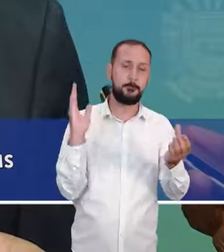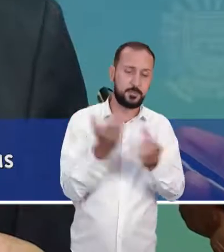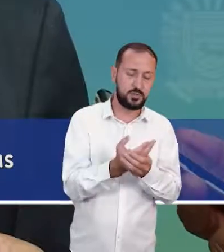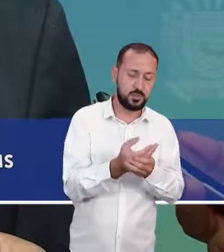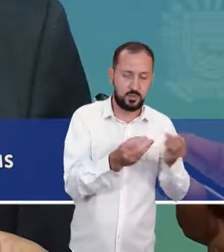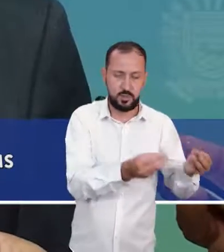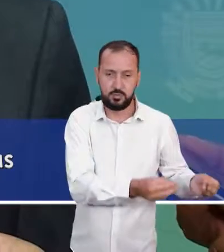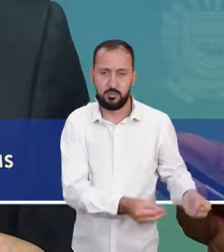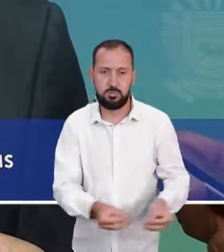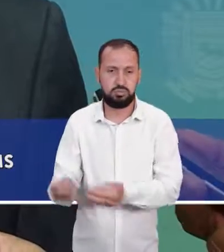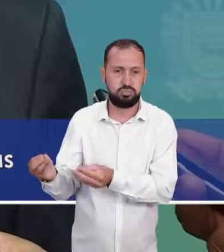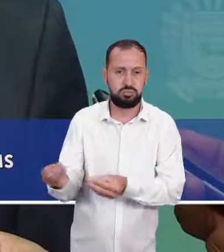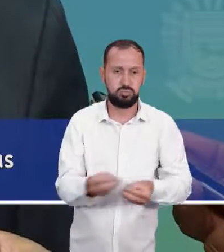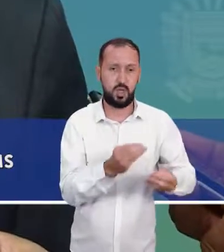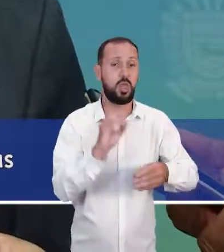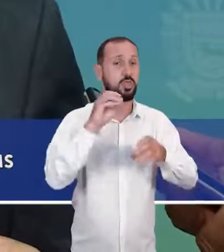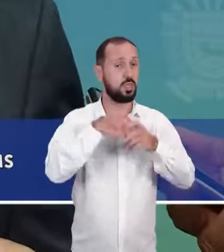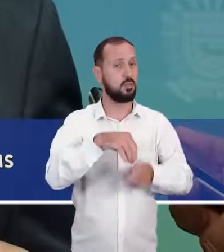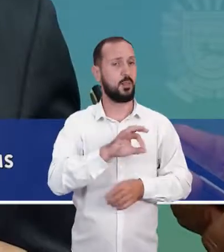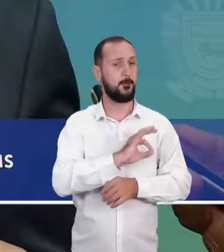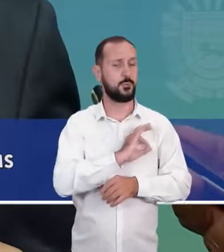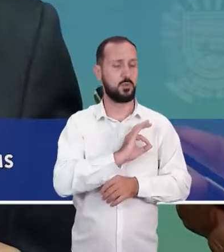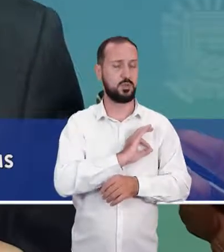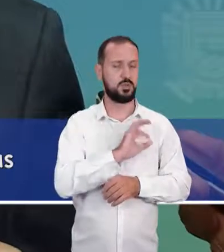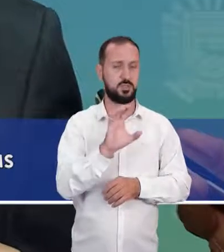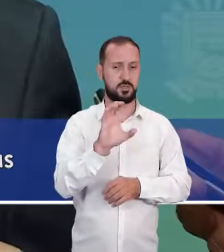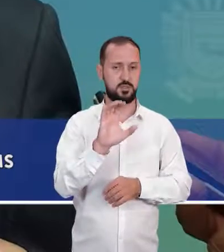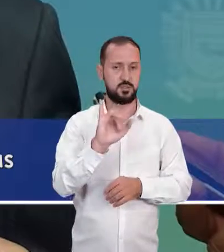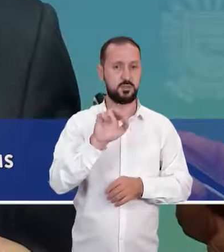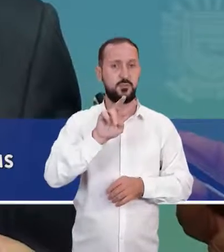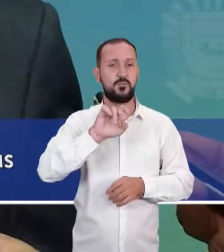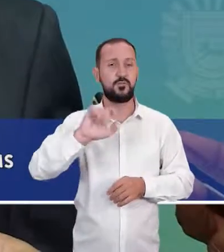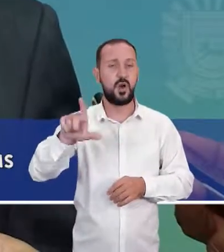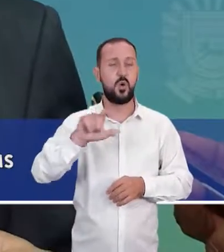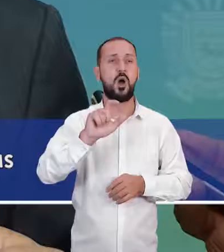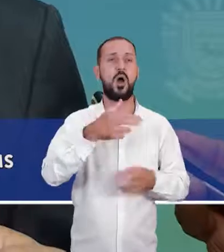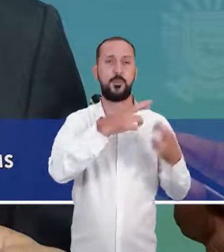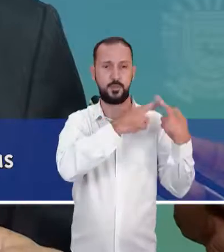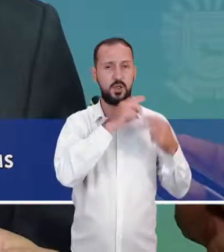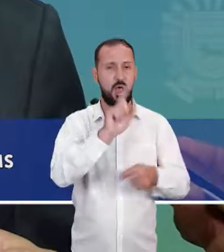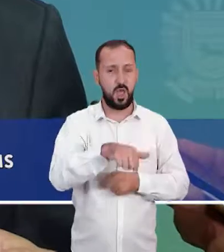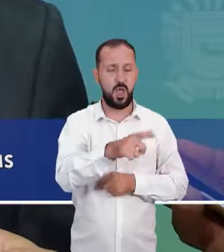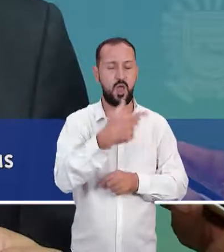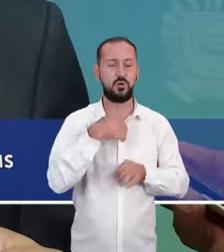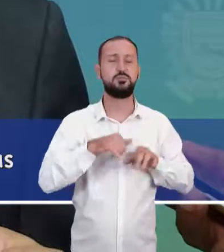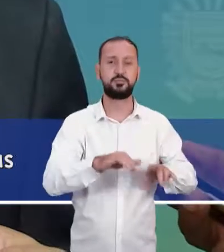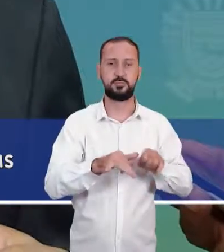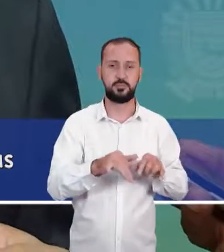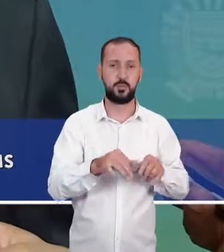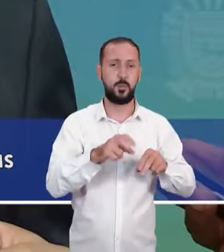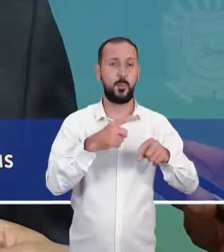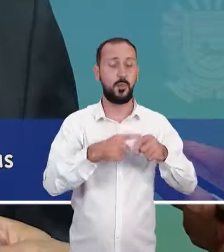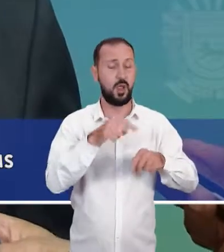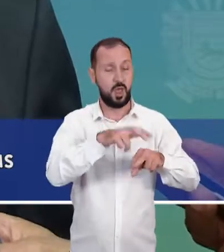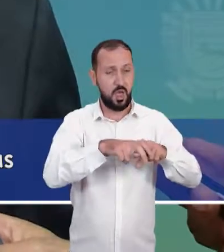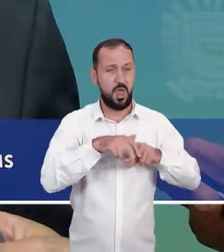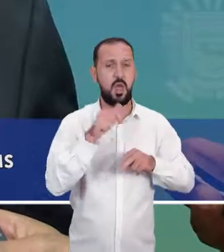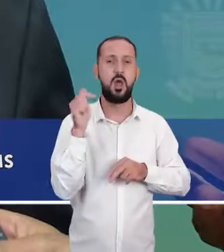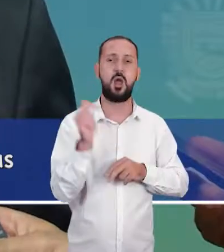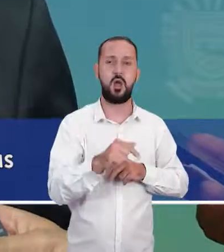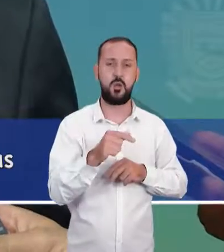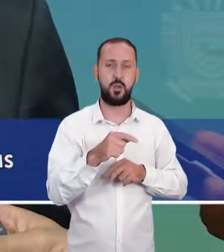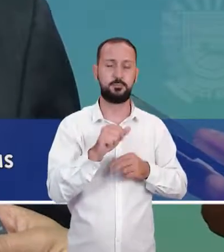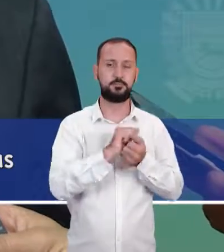movimentação processual dentro da Polícia Civil é o escrivão que é o responsável. É